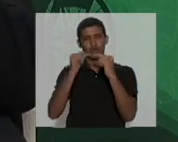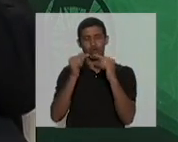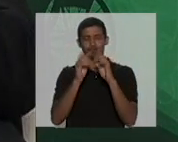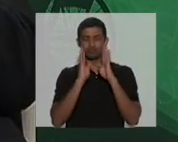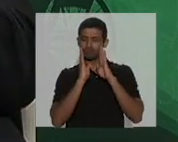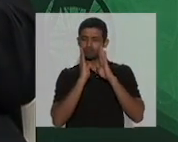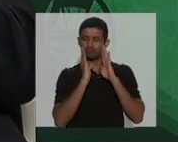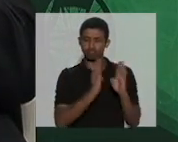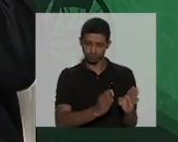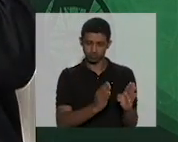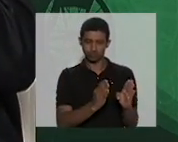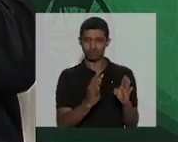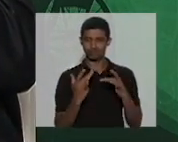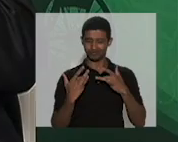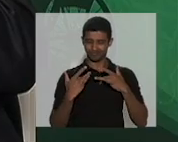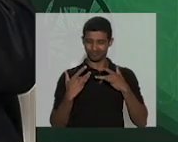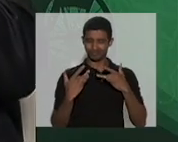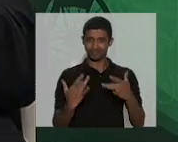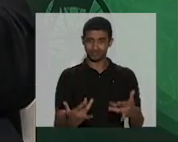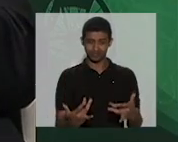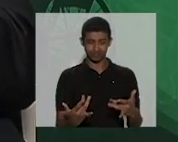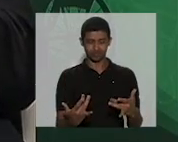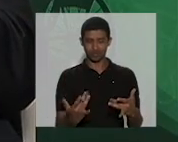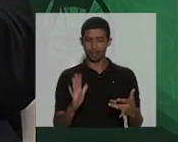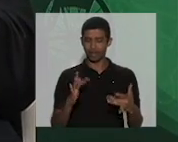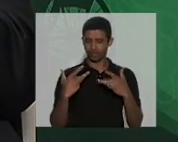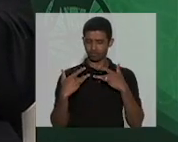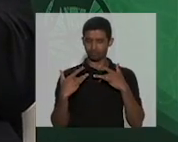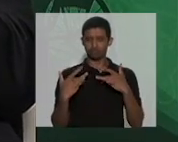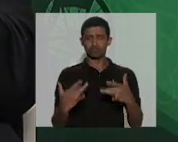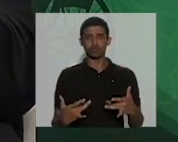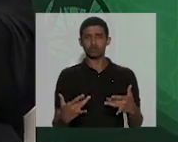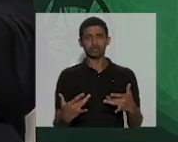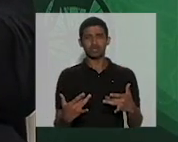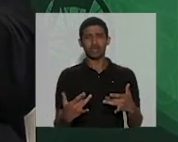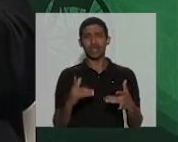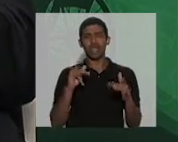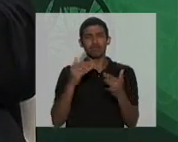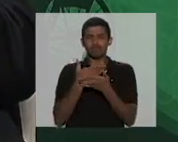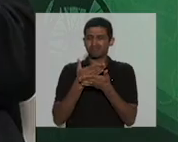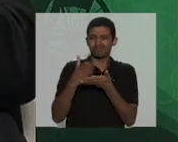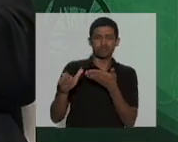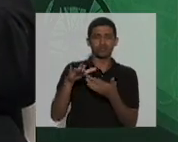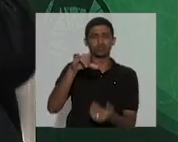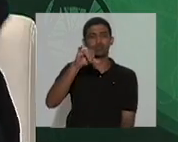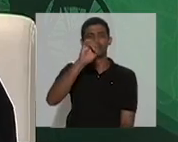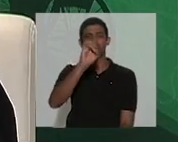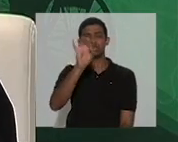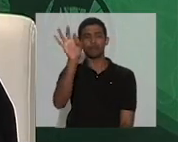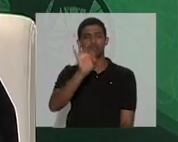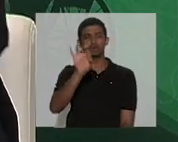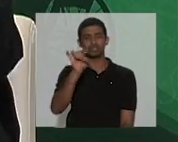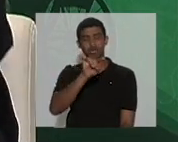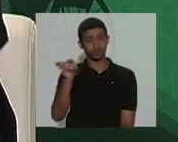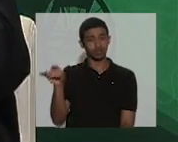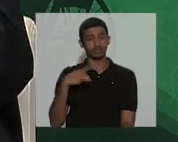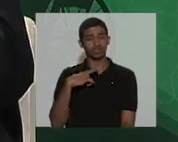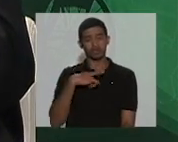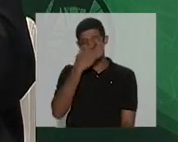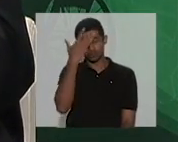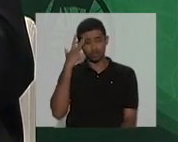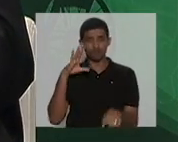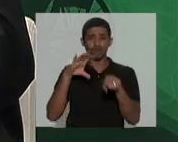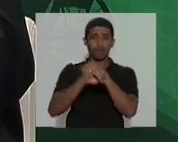um trabalho, entre aspas, voluntário, você está excluindo 90% do mercado de pessoas qualificadas que